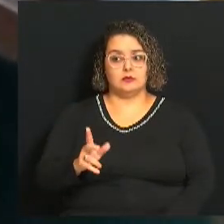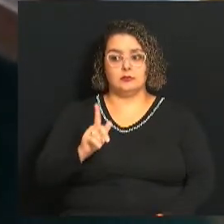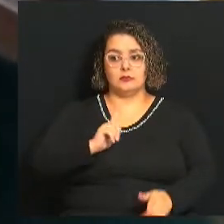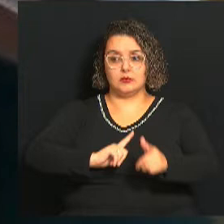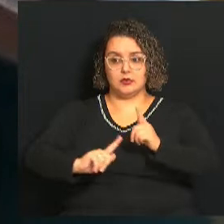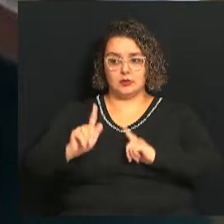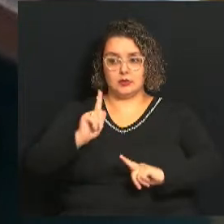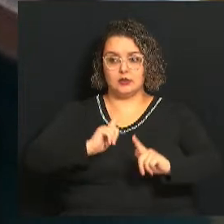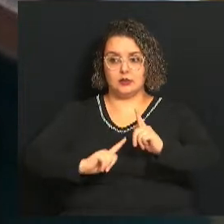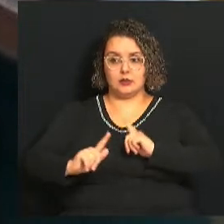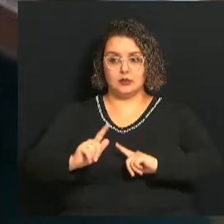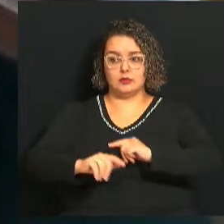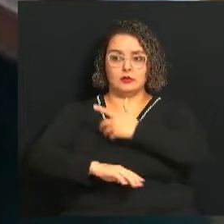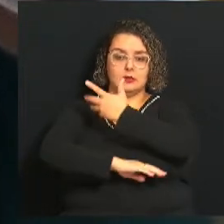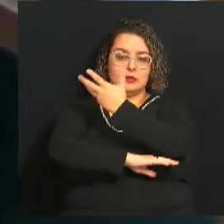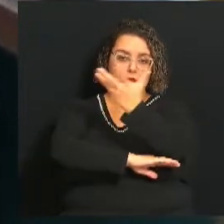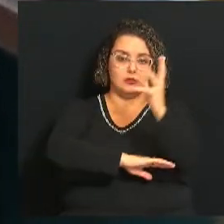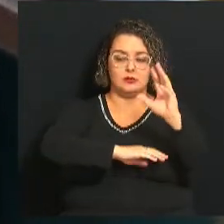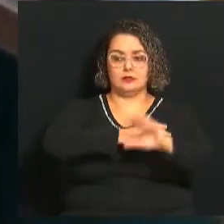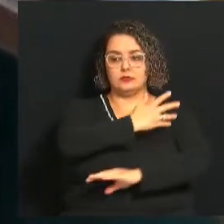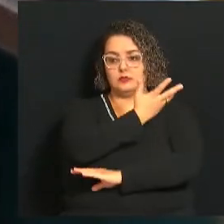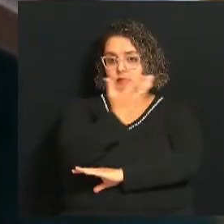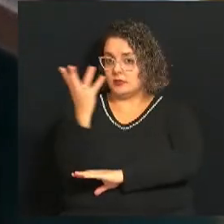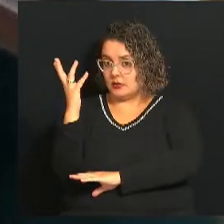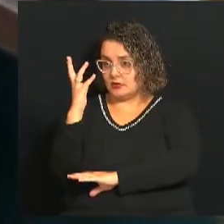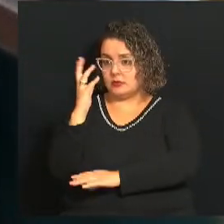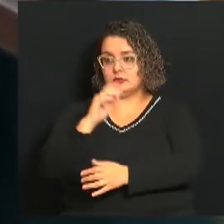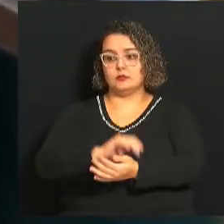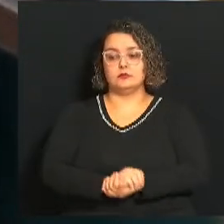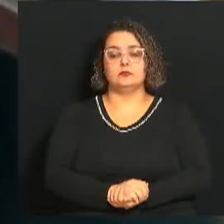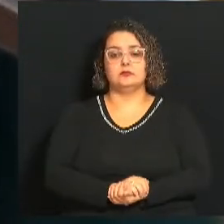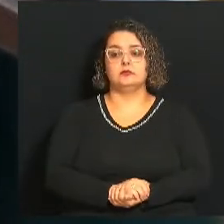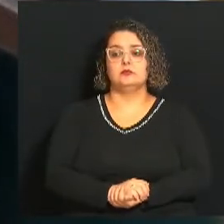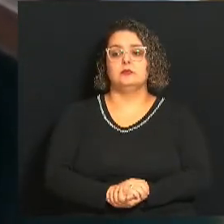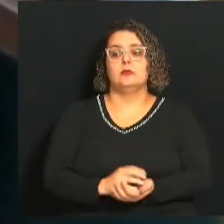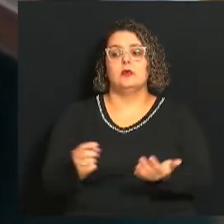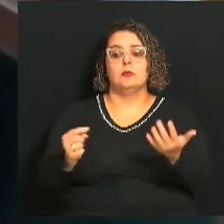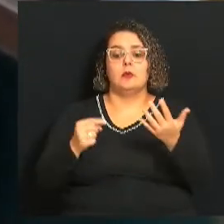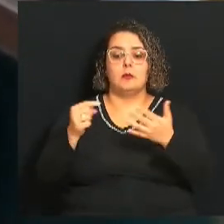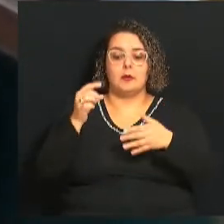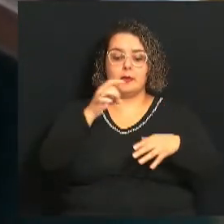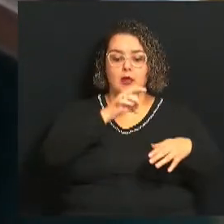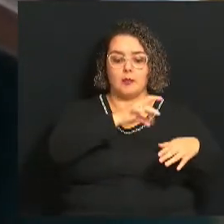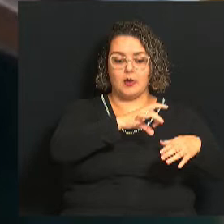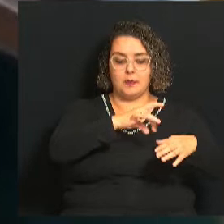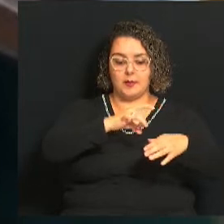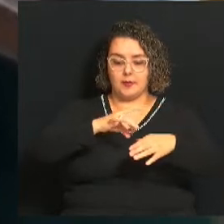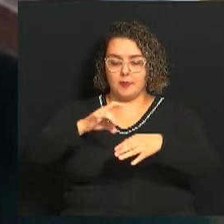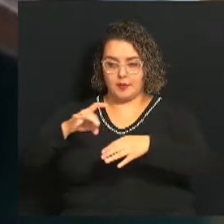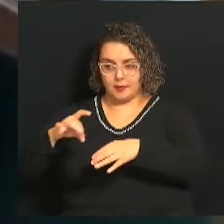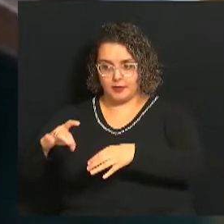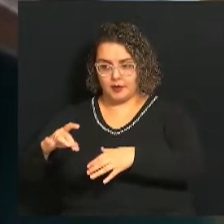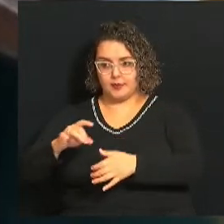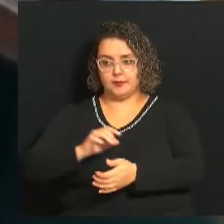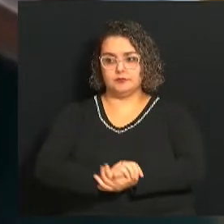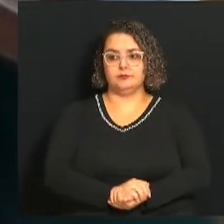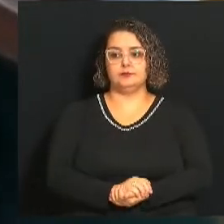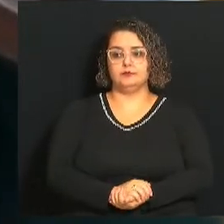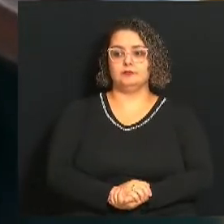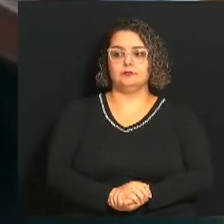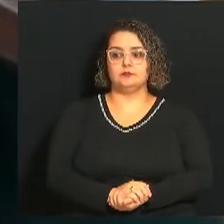da arborização, seja nos critérios de plantio de árvores, sejam